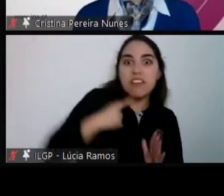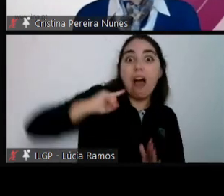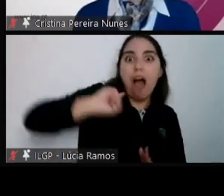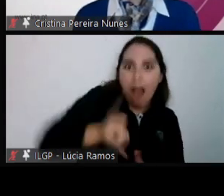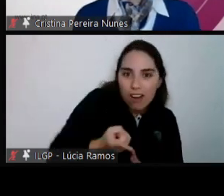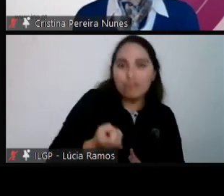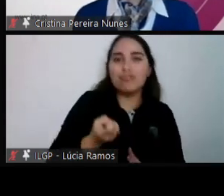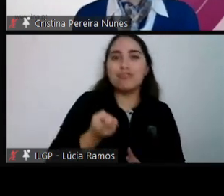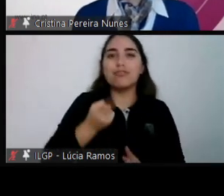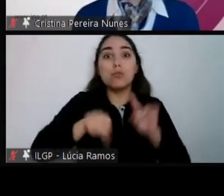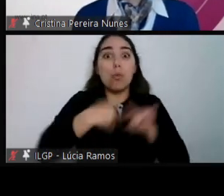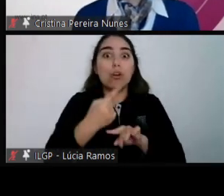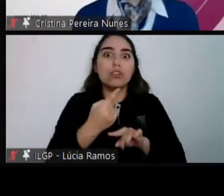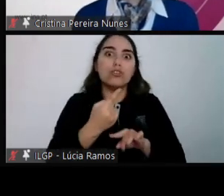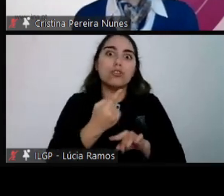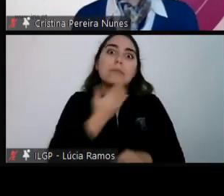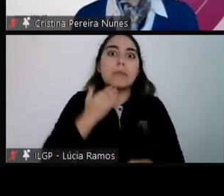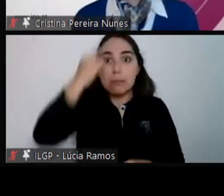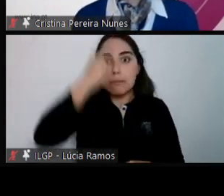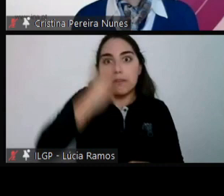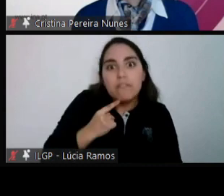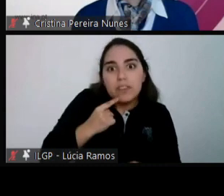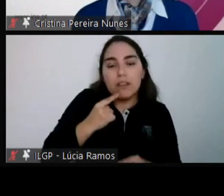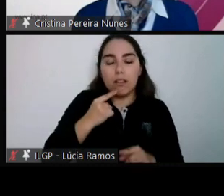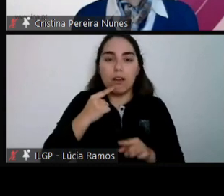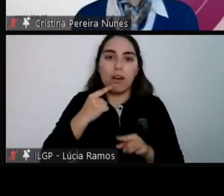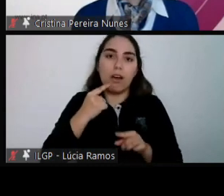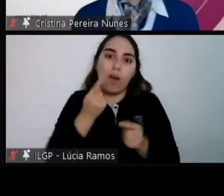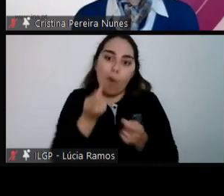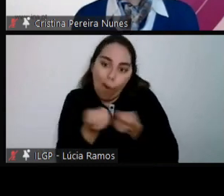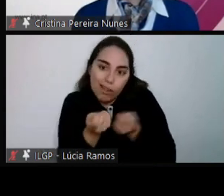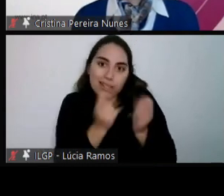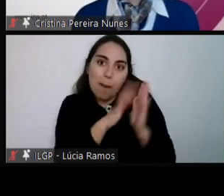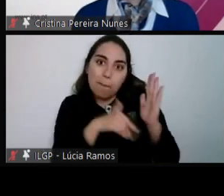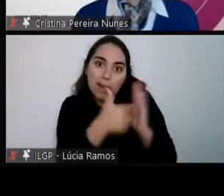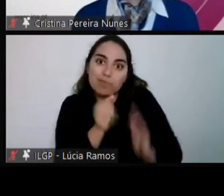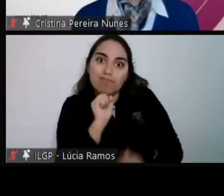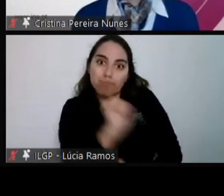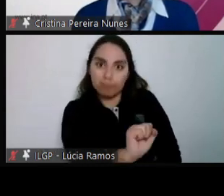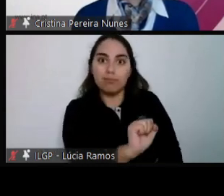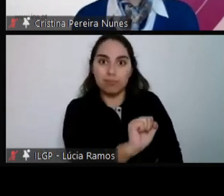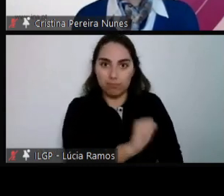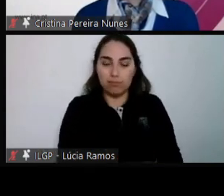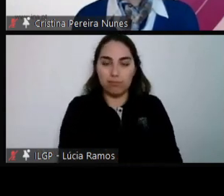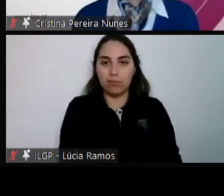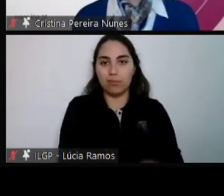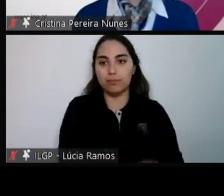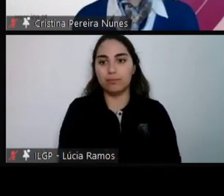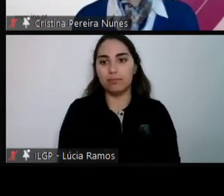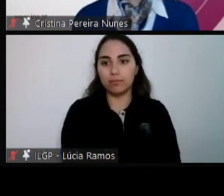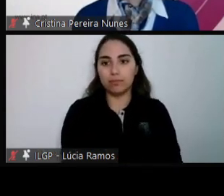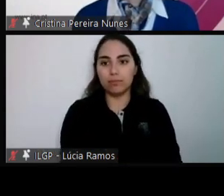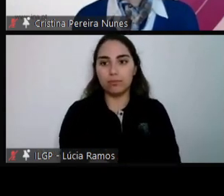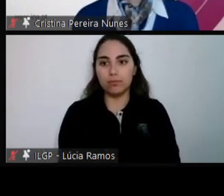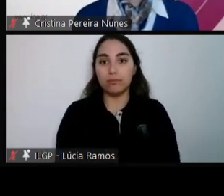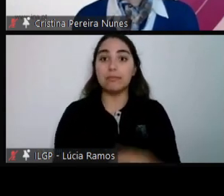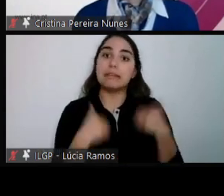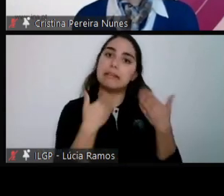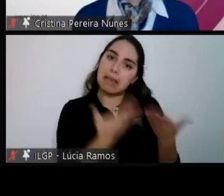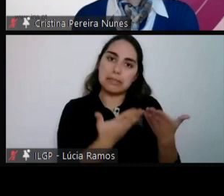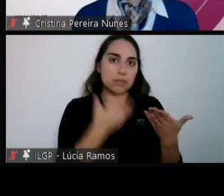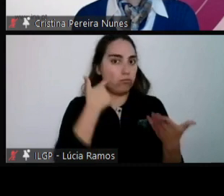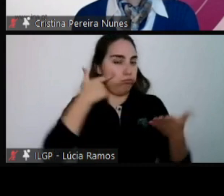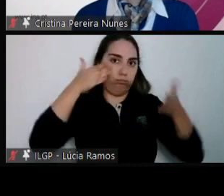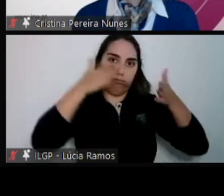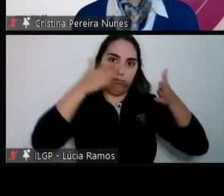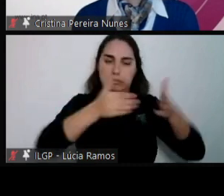o plano que é preciso para cobrir, portanto, o ponto em que estamos e o ponto em que queremos estar. Esse é o foco principal. Depois, o